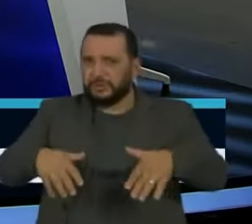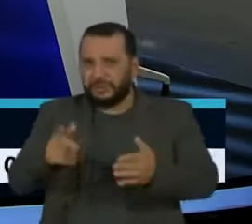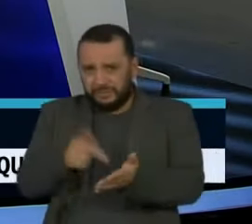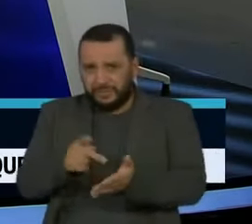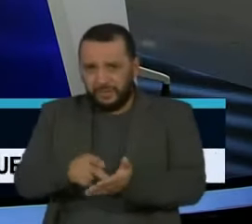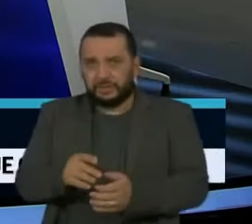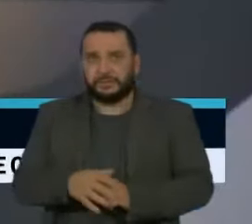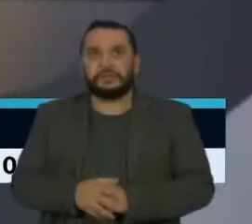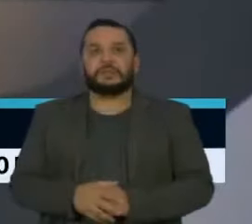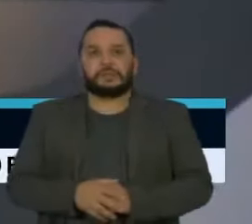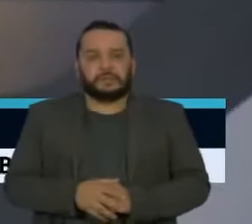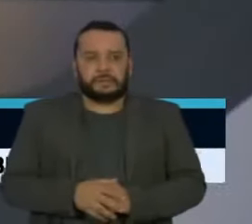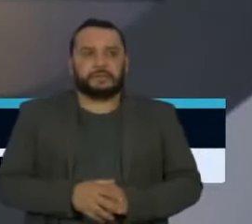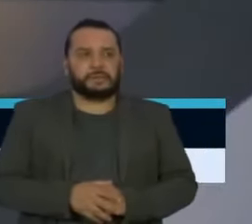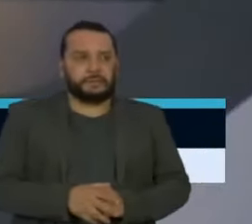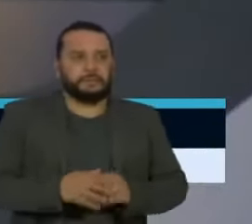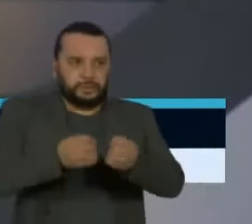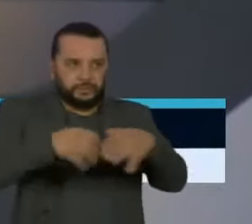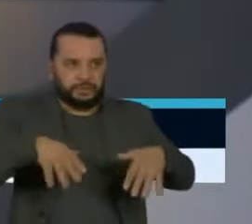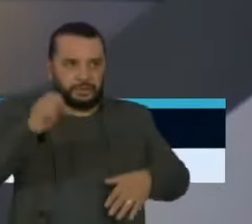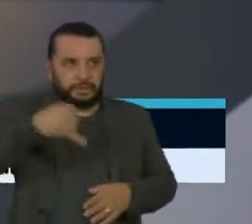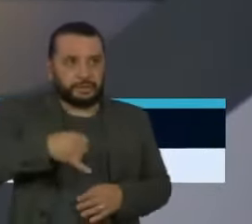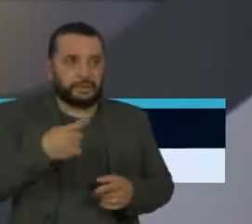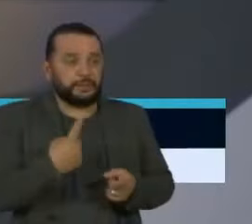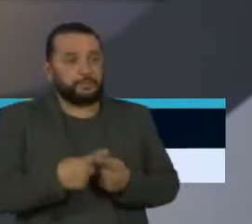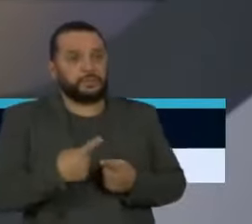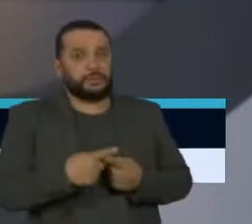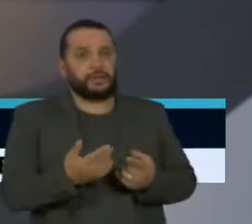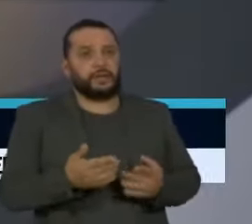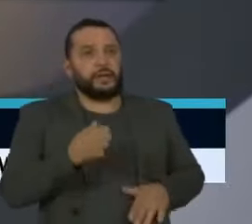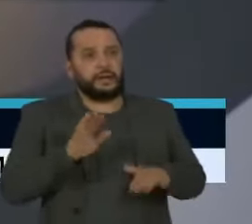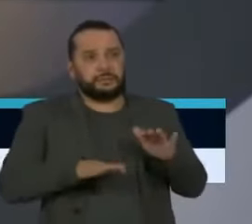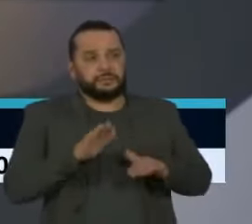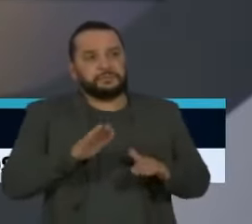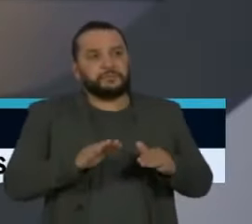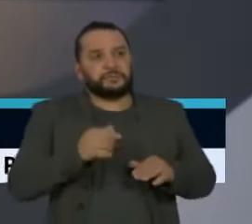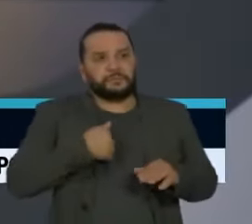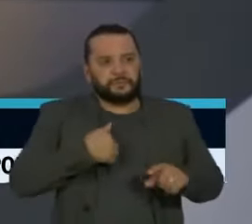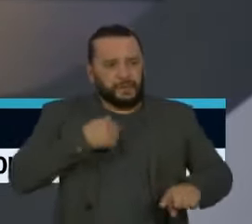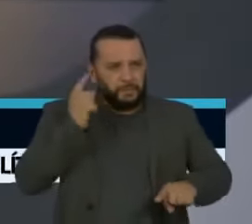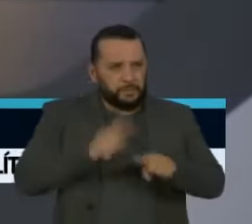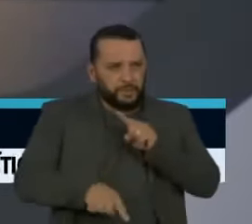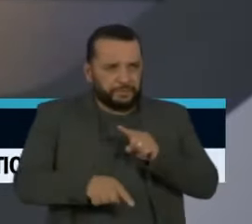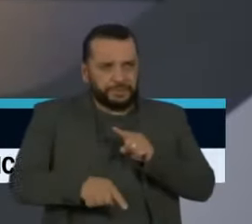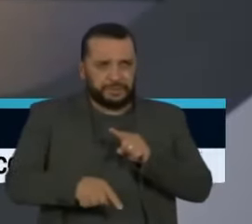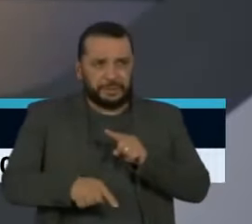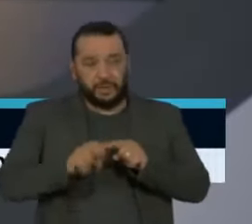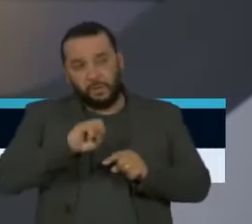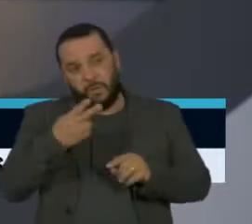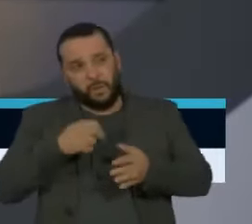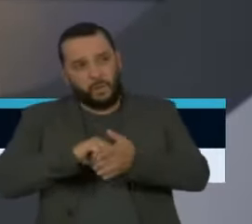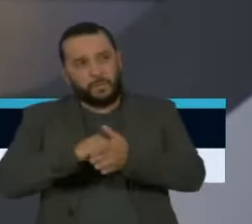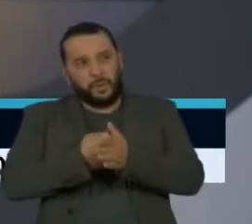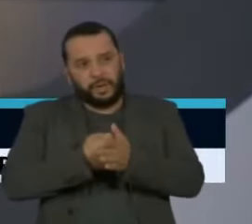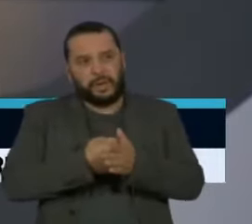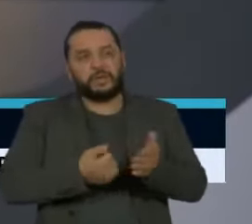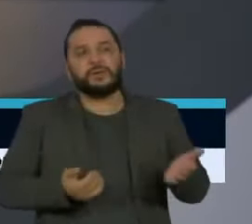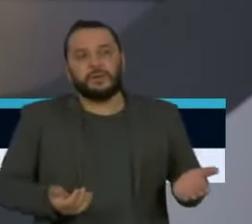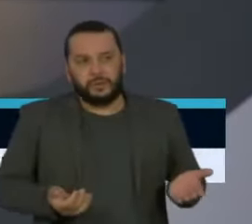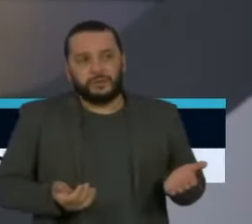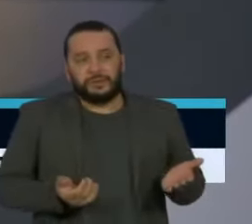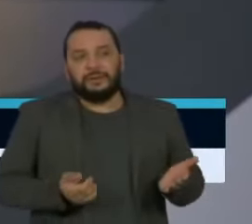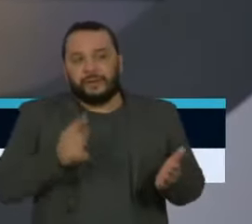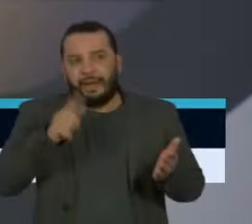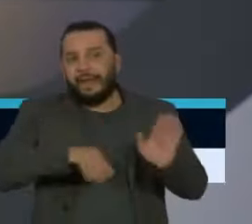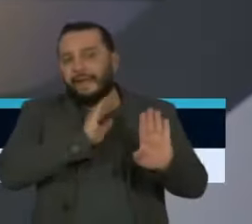né? Pode, e a gente tem que prestar atenção, porque muitas vezes esse tipo de proibição, esse tipo de barreira sanitária é